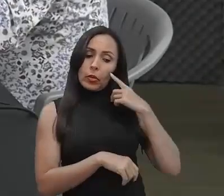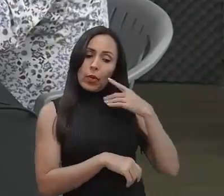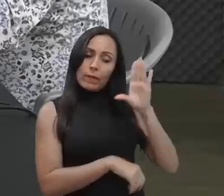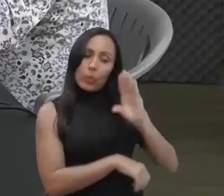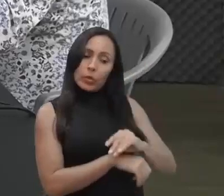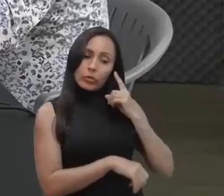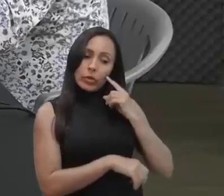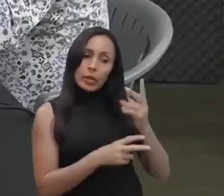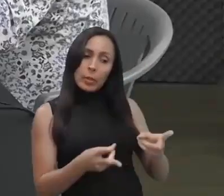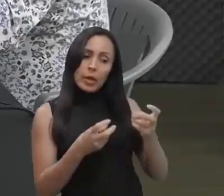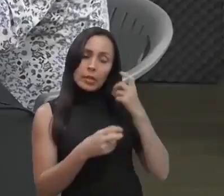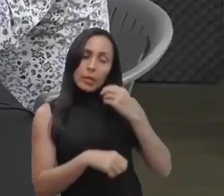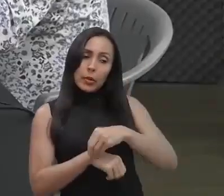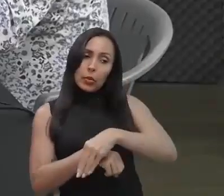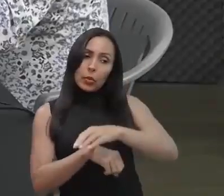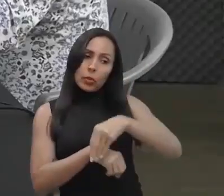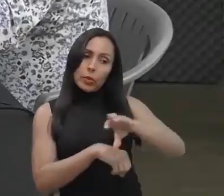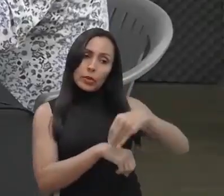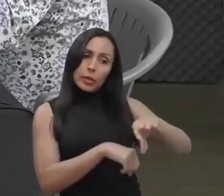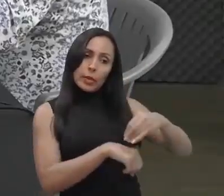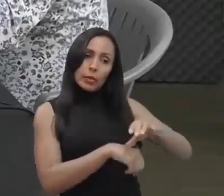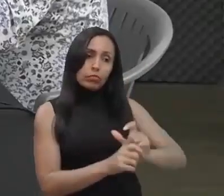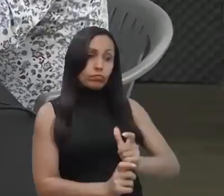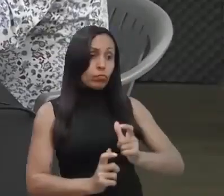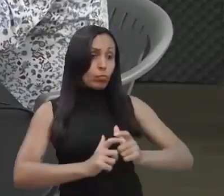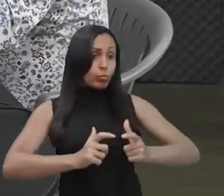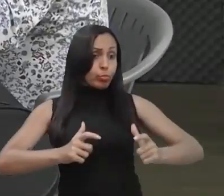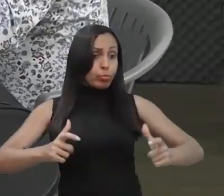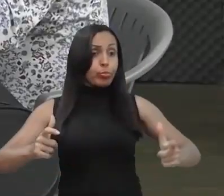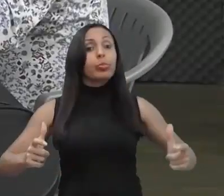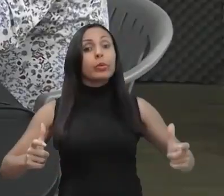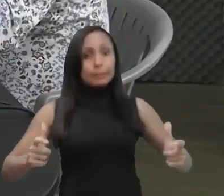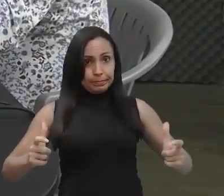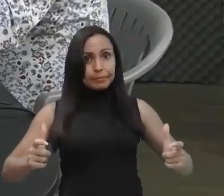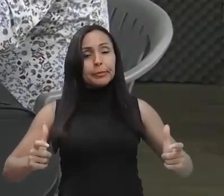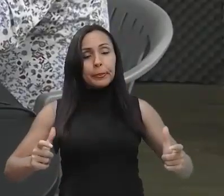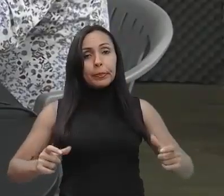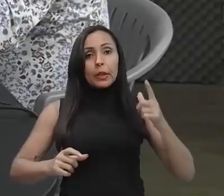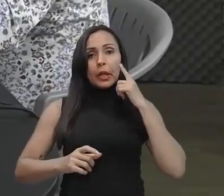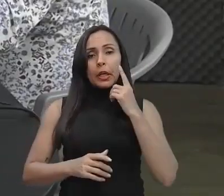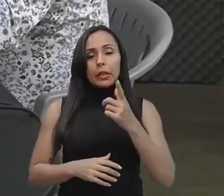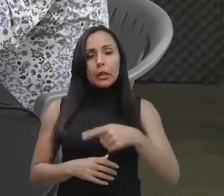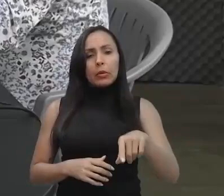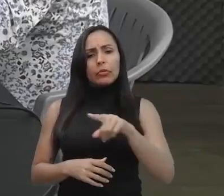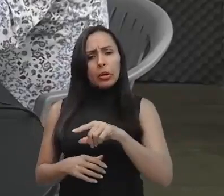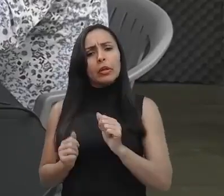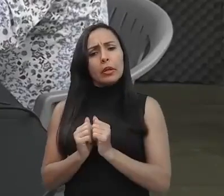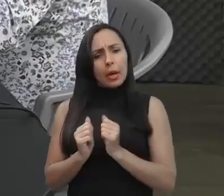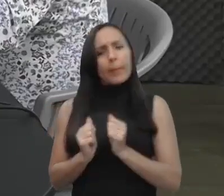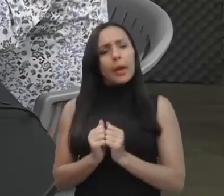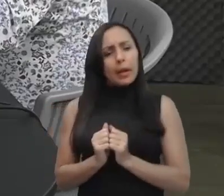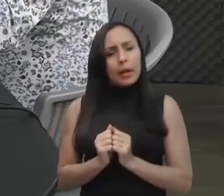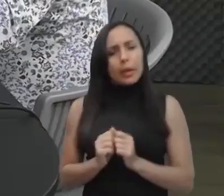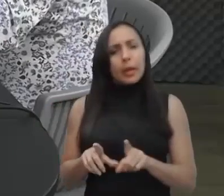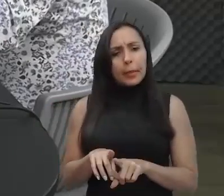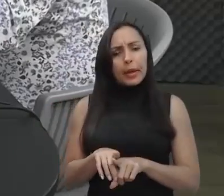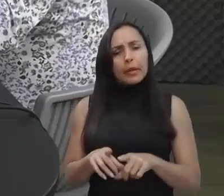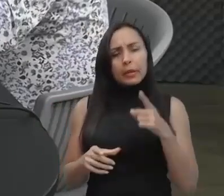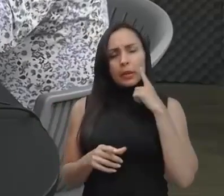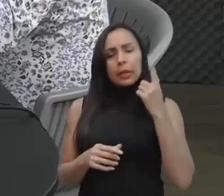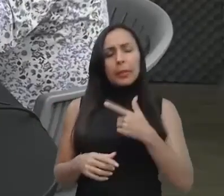o compartilhamento de reals é grande então essa produção da gente também tá aumentando a cada dia sabe mas ela é